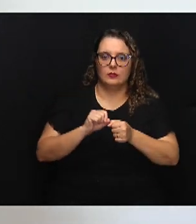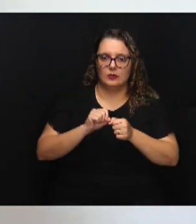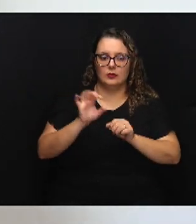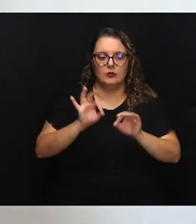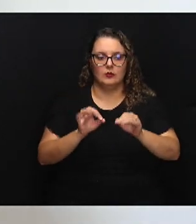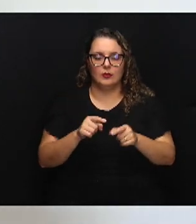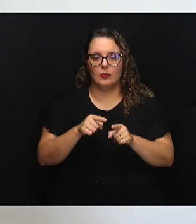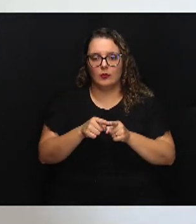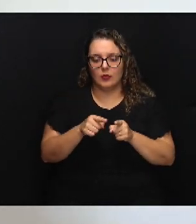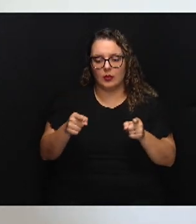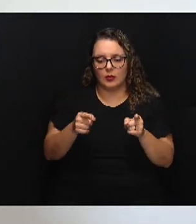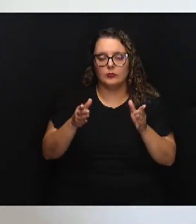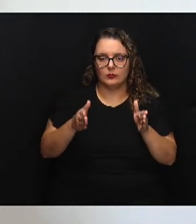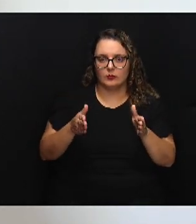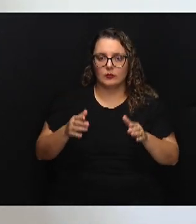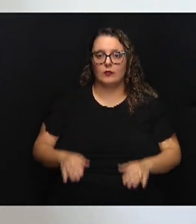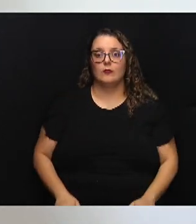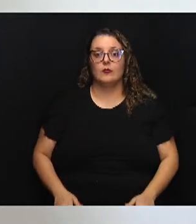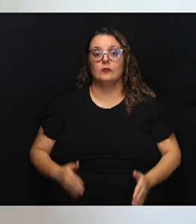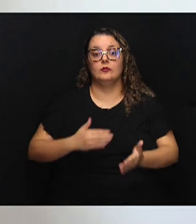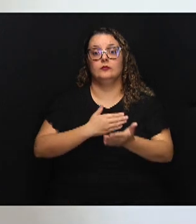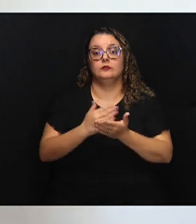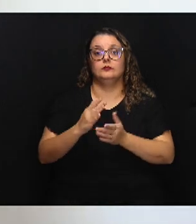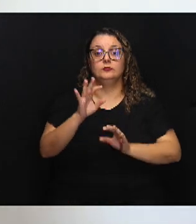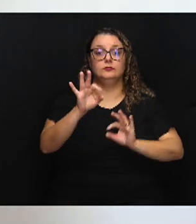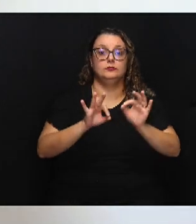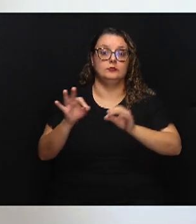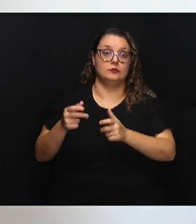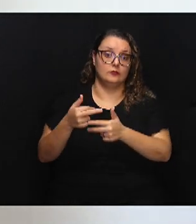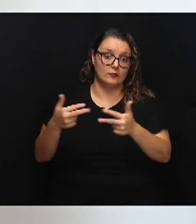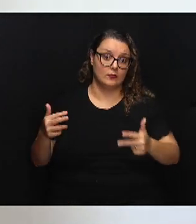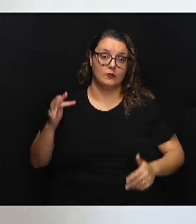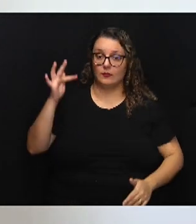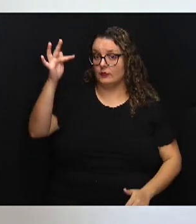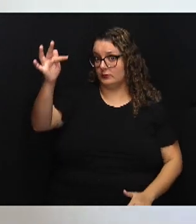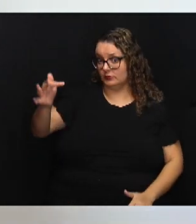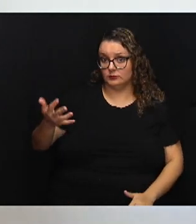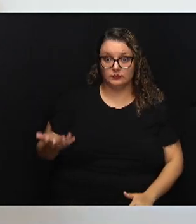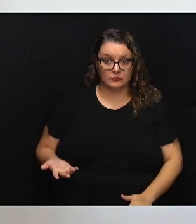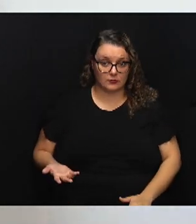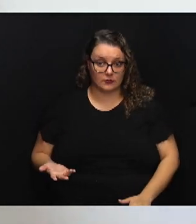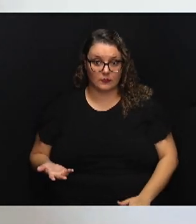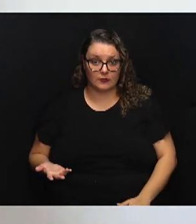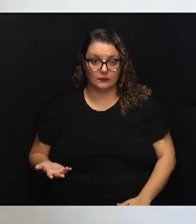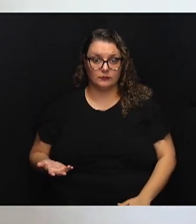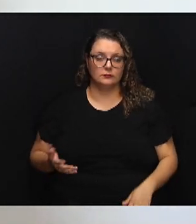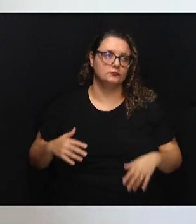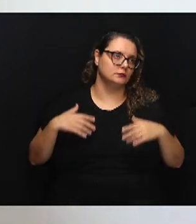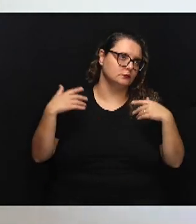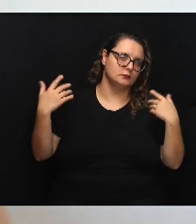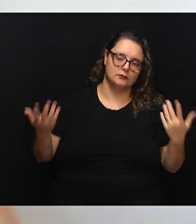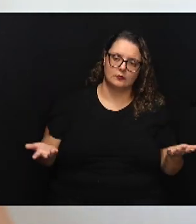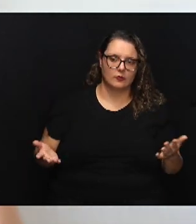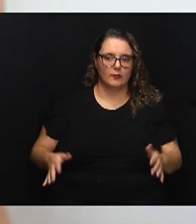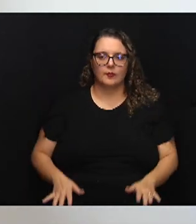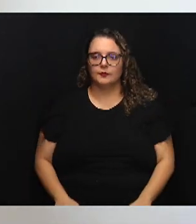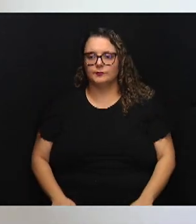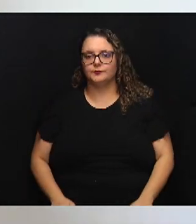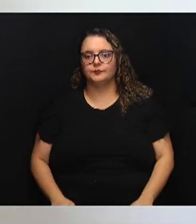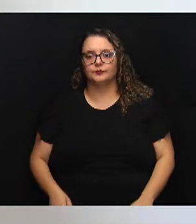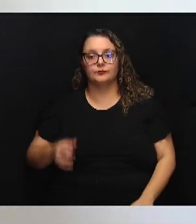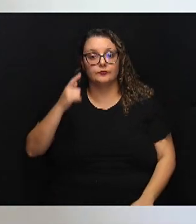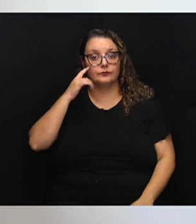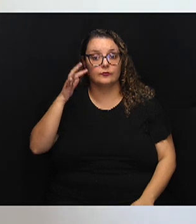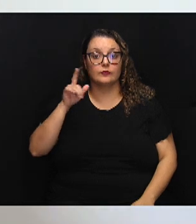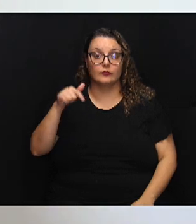curto prazo e passa a projetar as coisas no futuro, seja para o que ela pensa